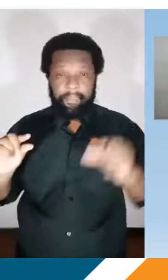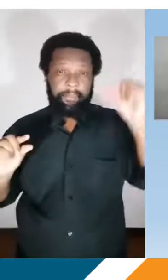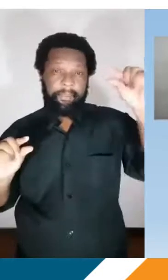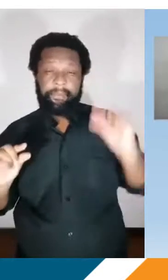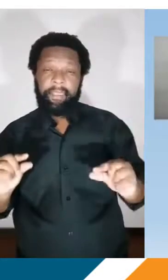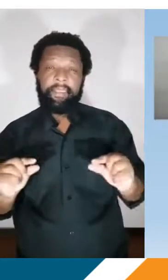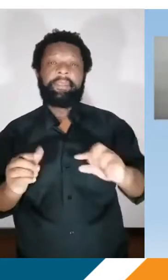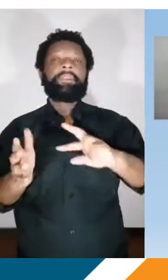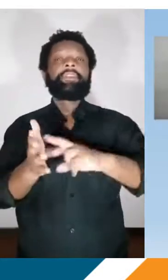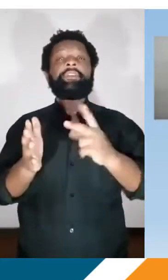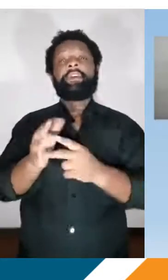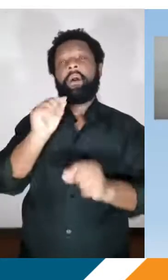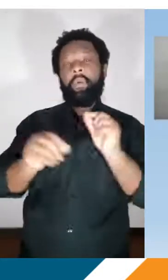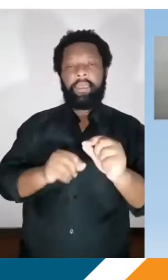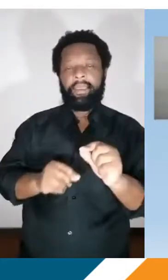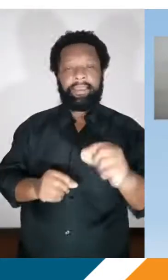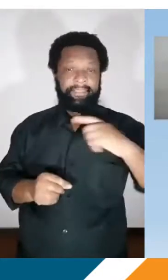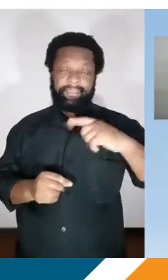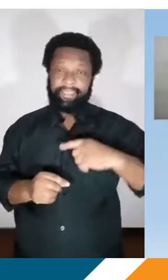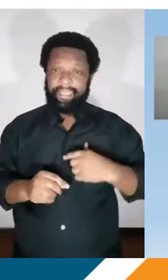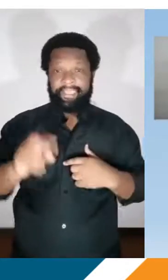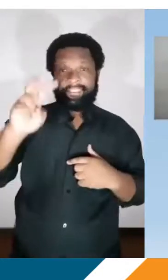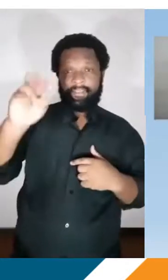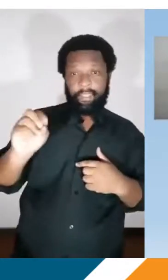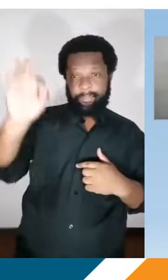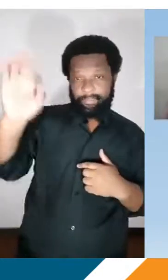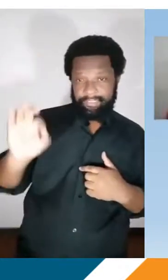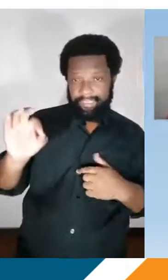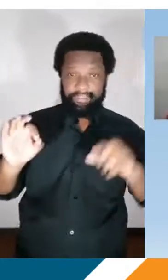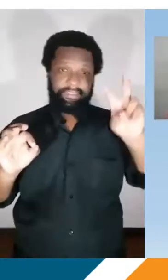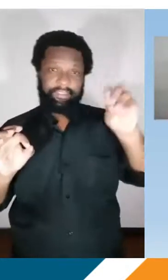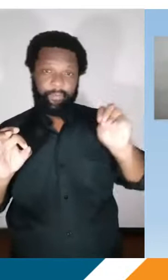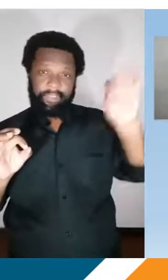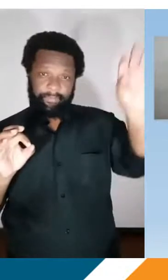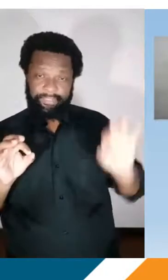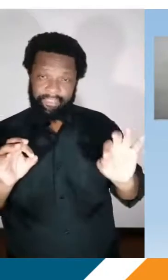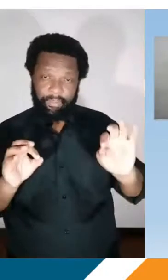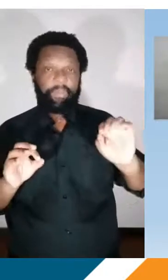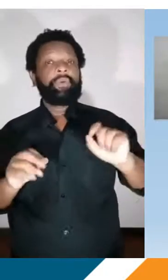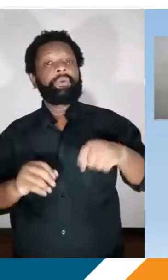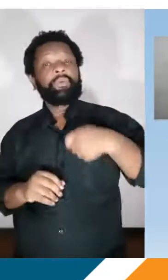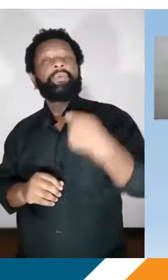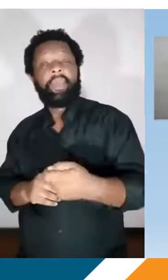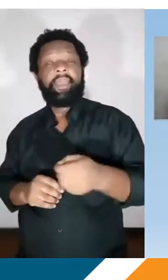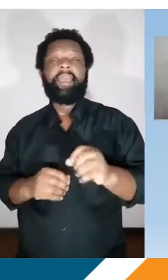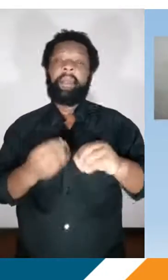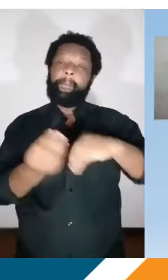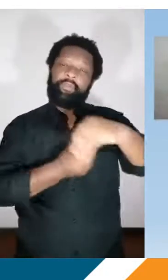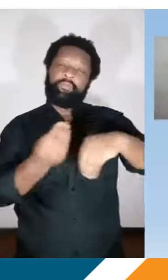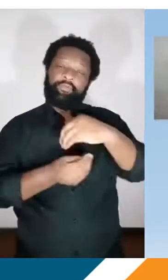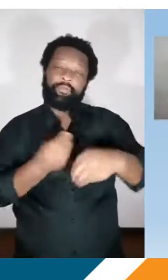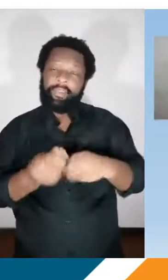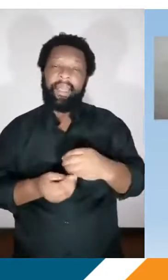vai dizer que isso aí é como se você tivesse o seguinte: você tem 50% de um, 50% de outro. Isso então vai caracterizar o quê? Uma